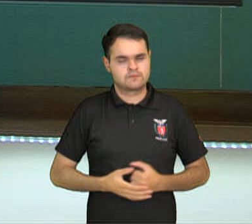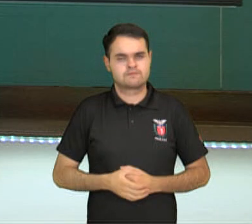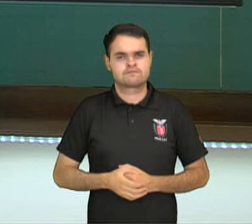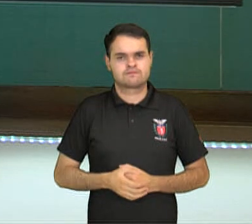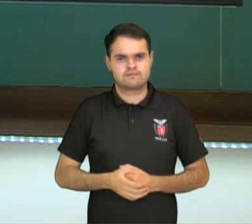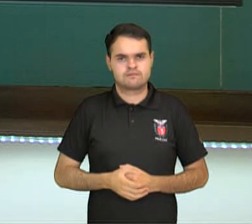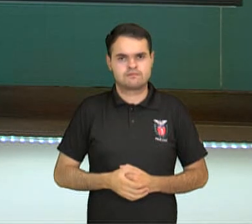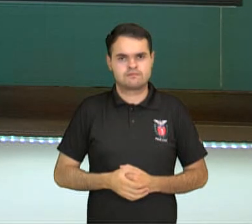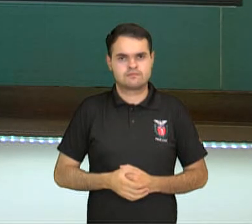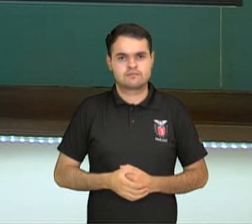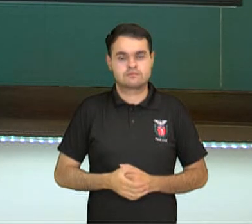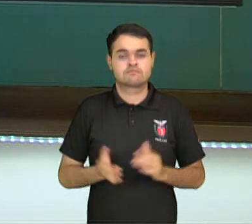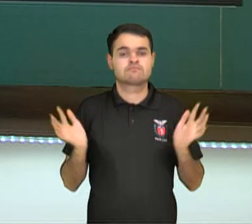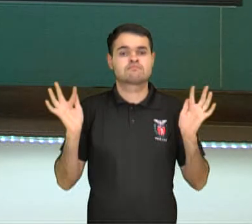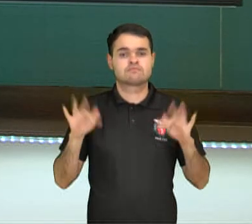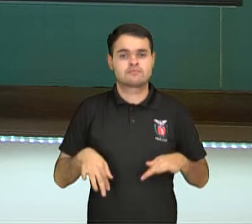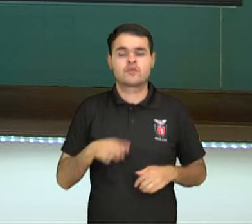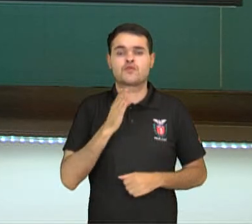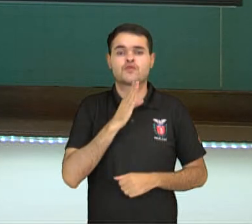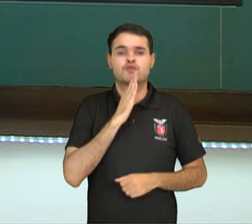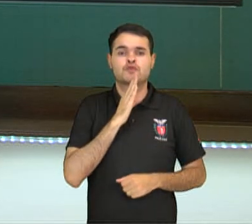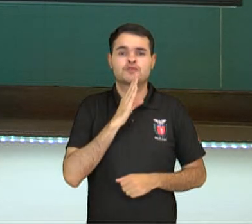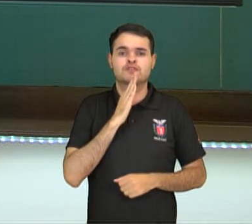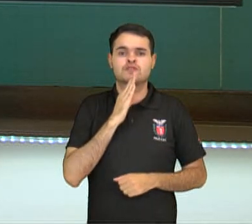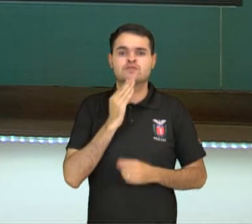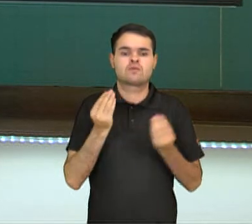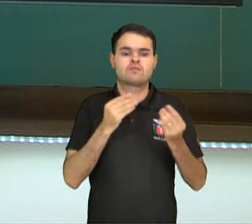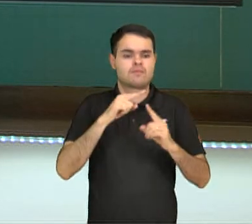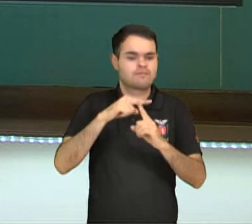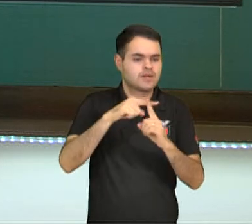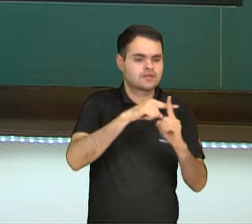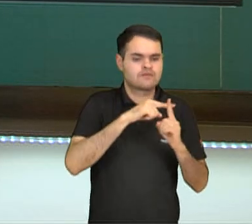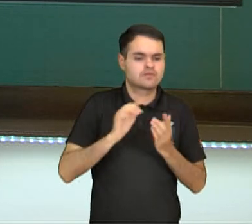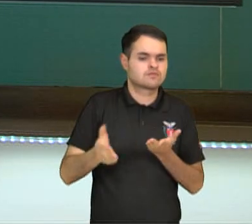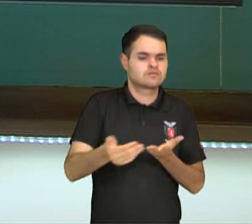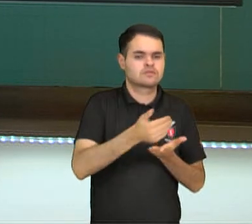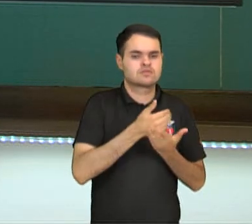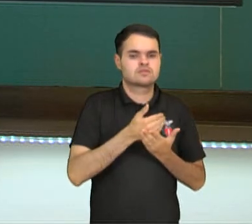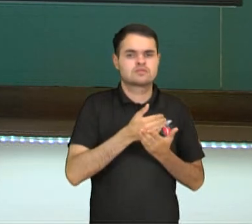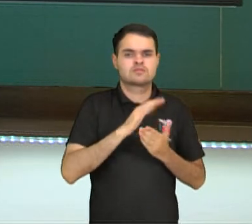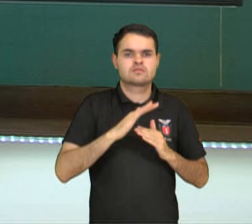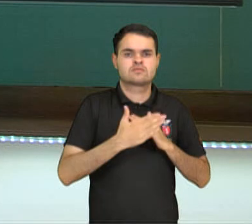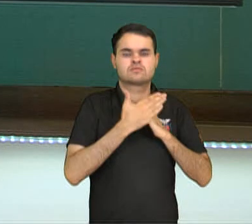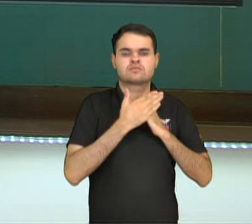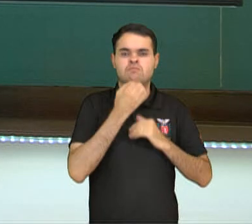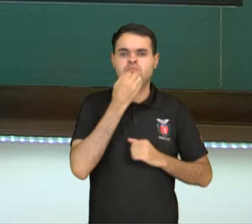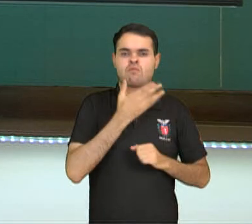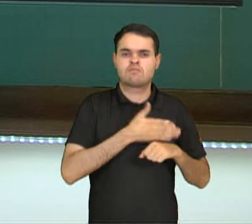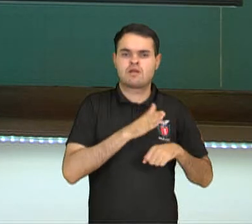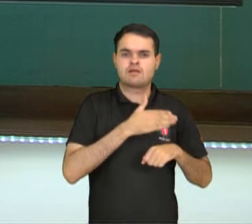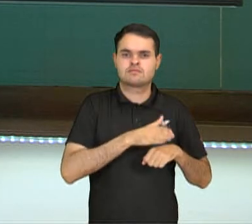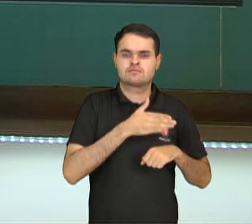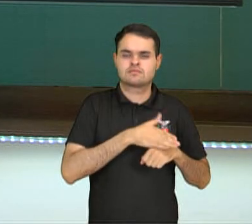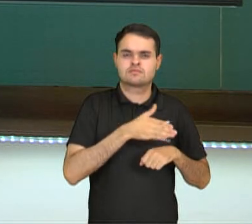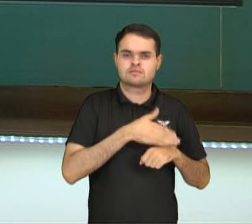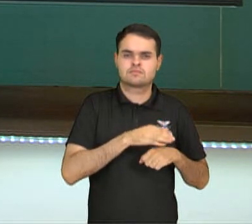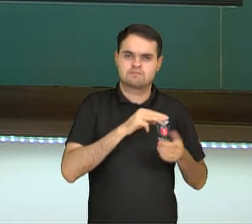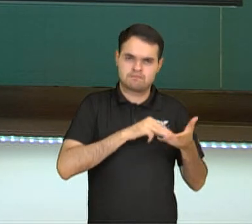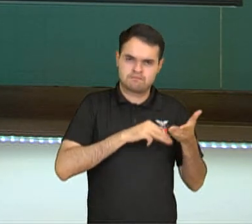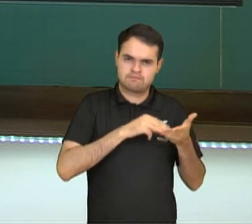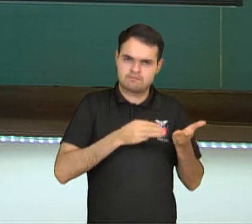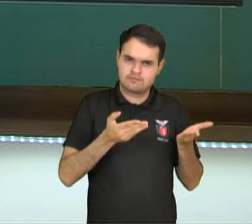exercícios. Por fim, né, conhecemos vários benefícios que nós podemos ter com a prática desse